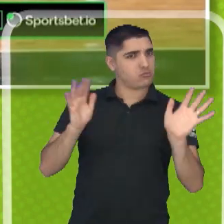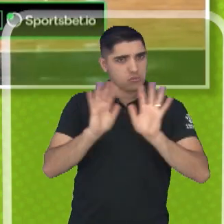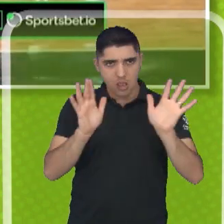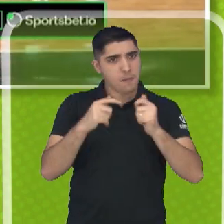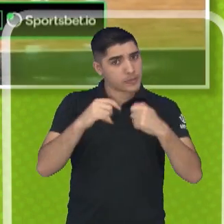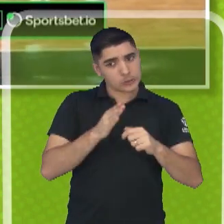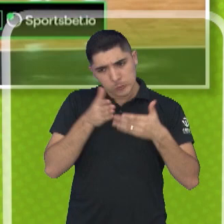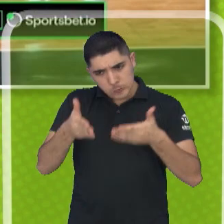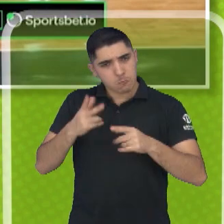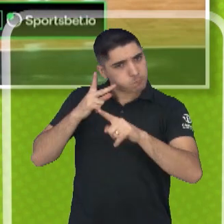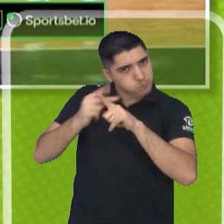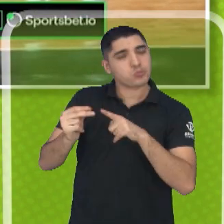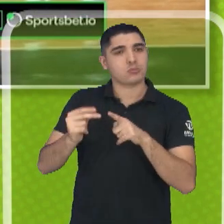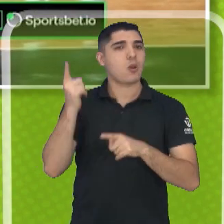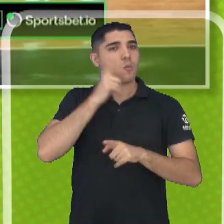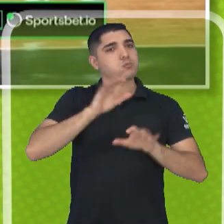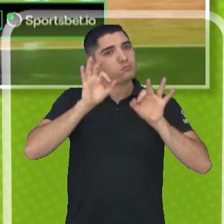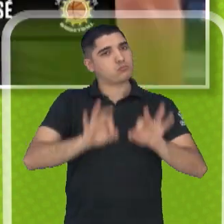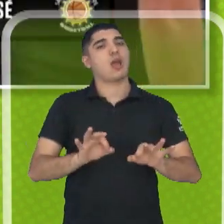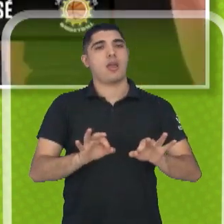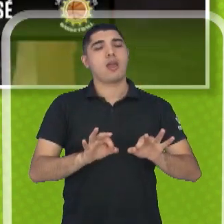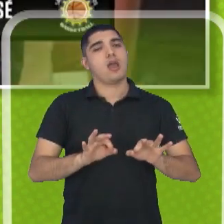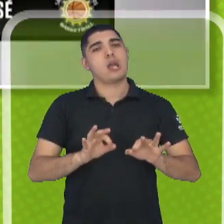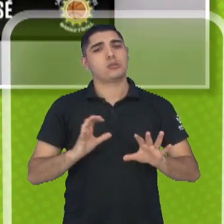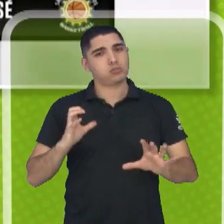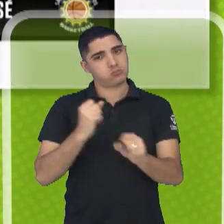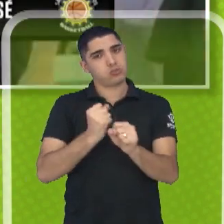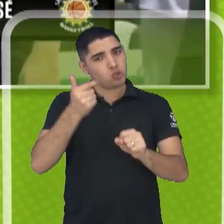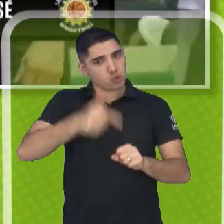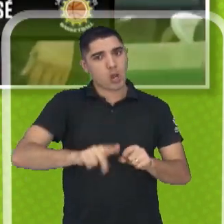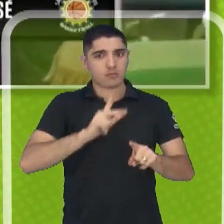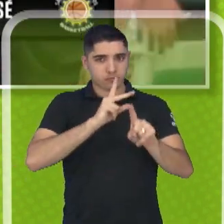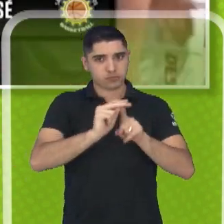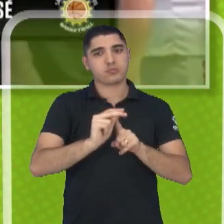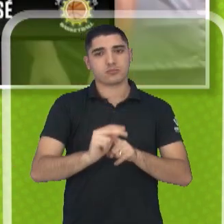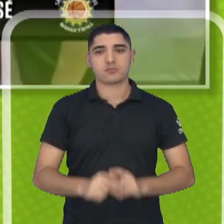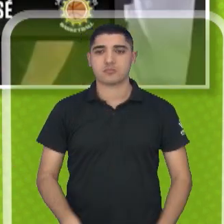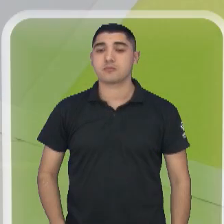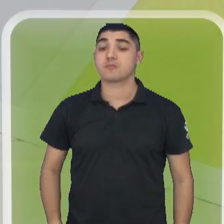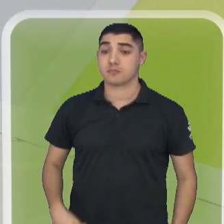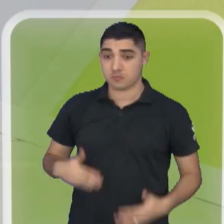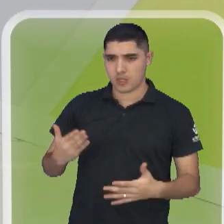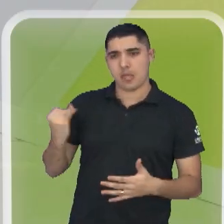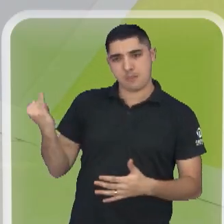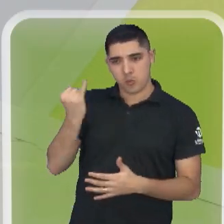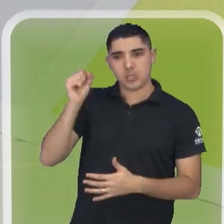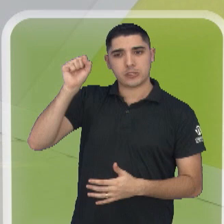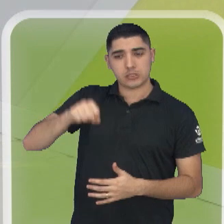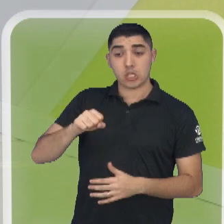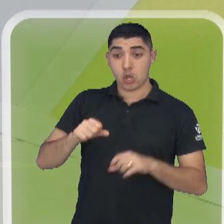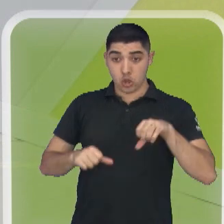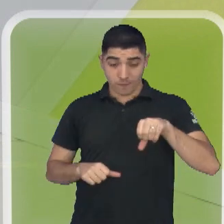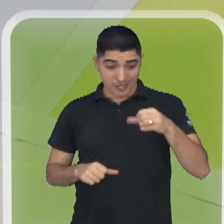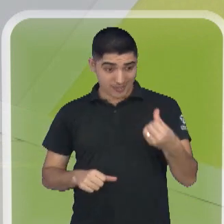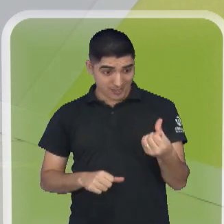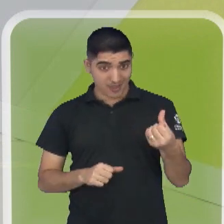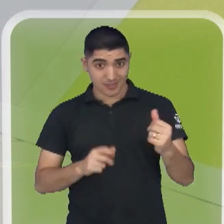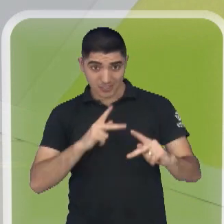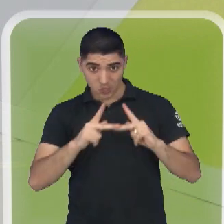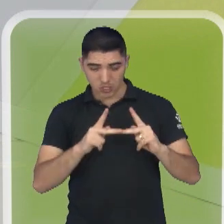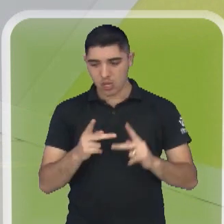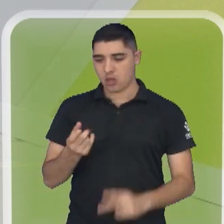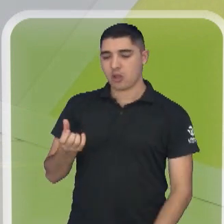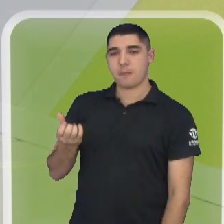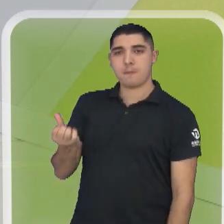lá e vencer, e venceu e trouxe mais uma vitória na bagagem. É isso que importa. 96 São José, 64 para a equipe